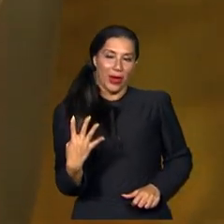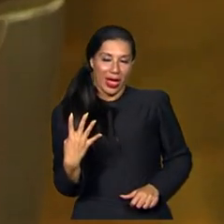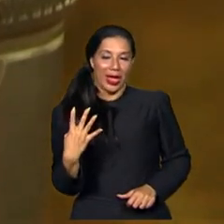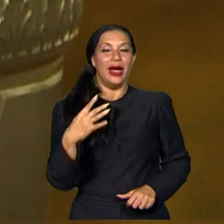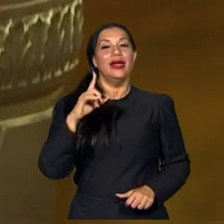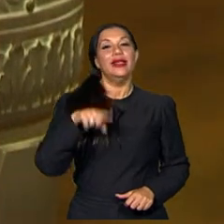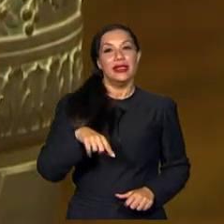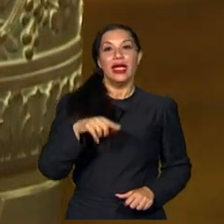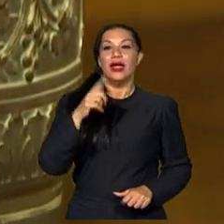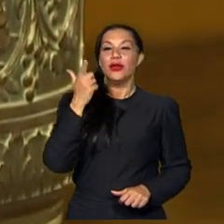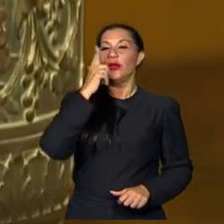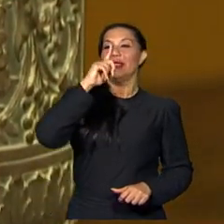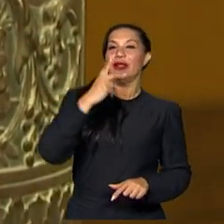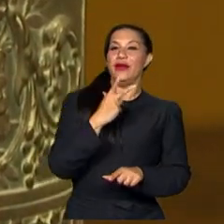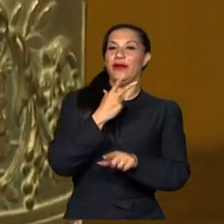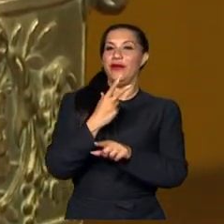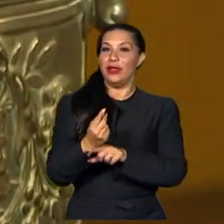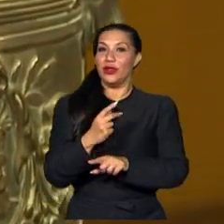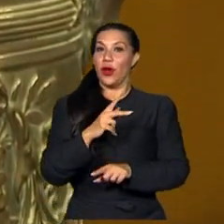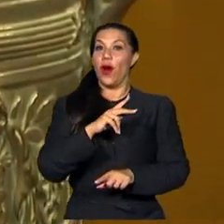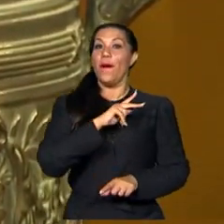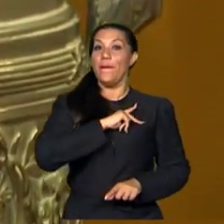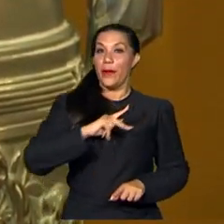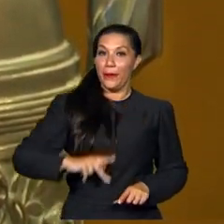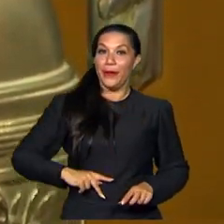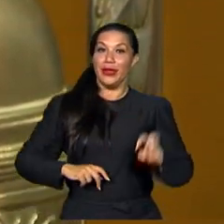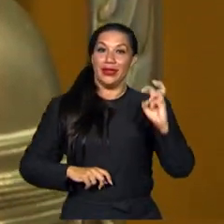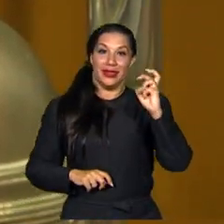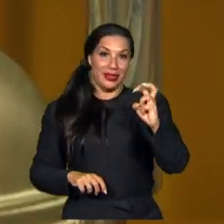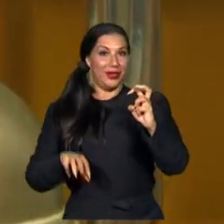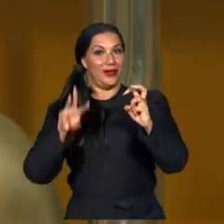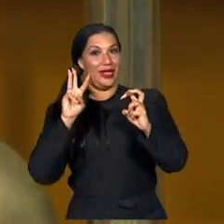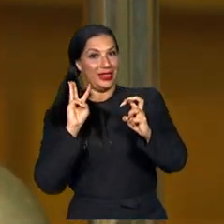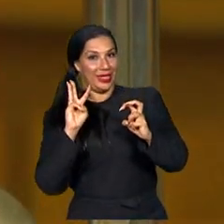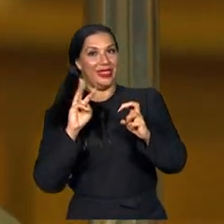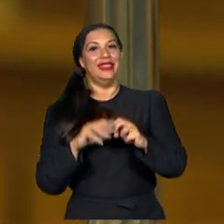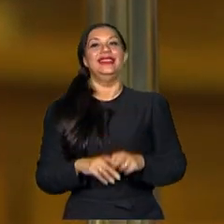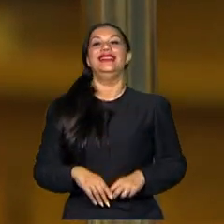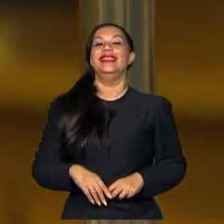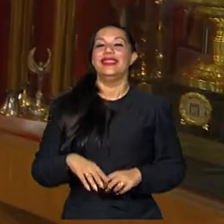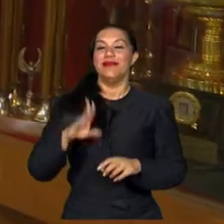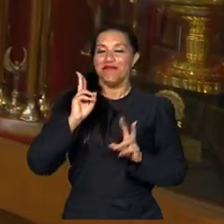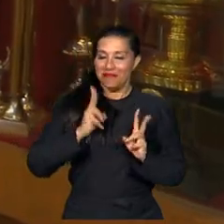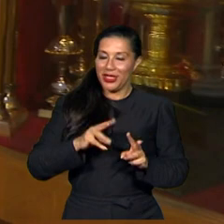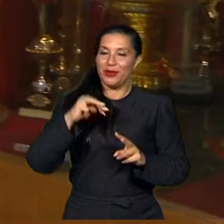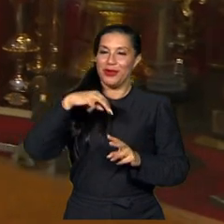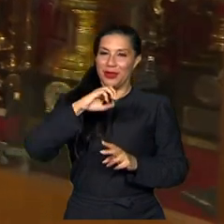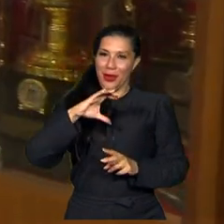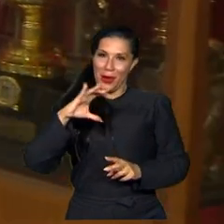1934, ao bater a Ponte Preta por 5-3 no estádio da Rua Javari.